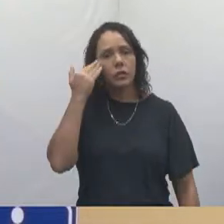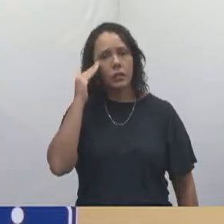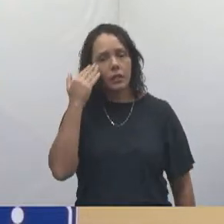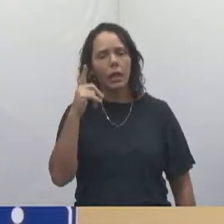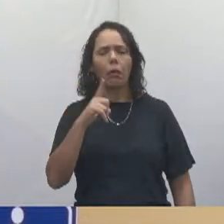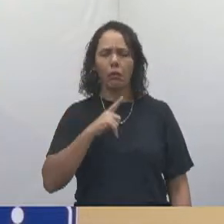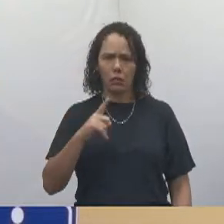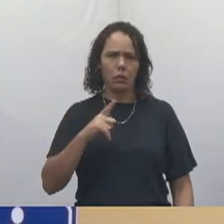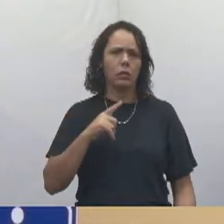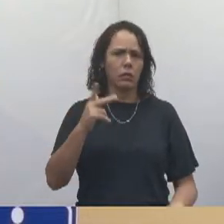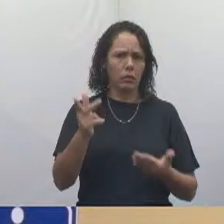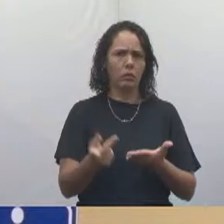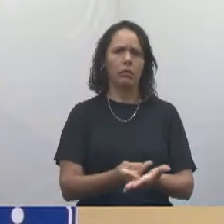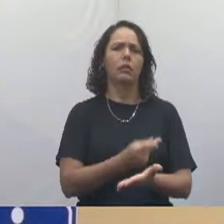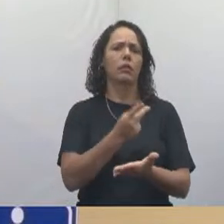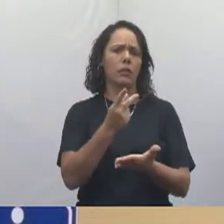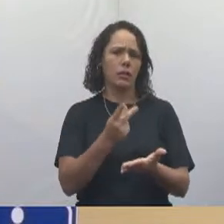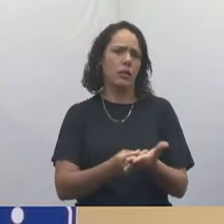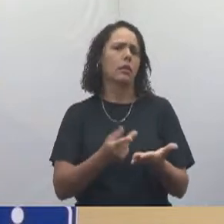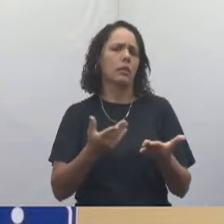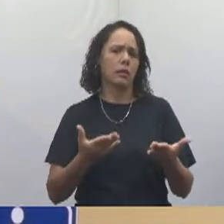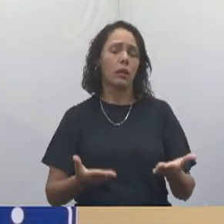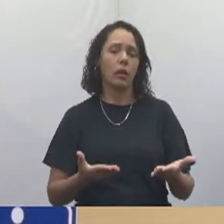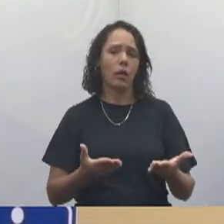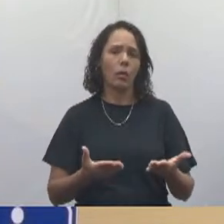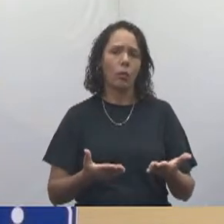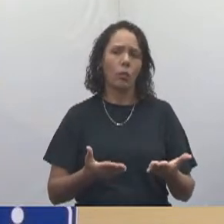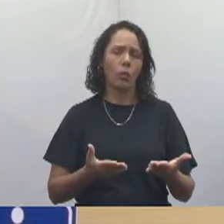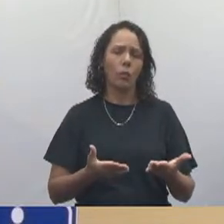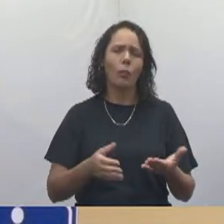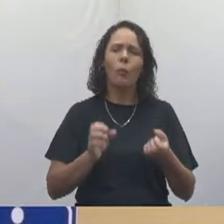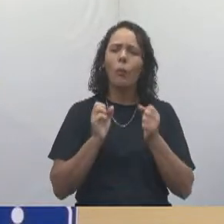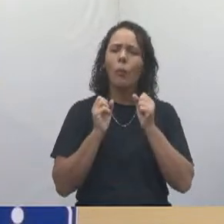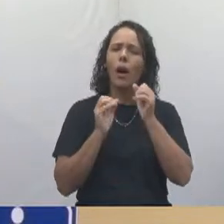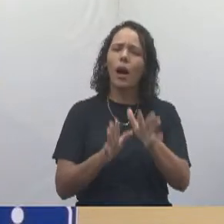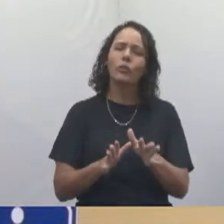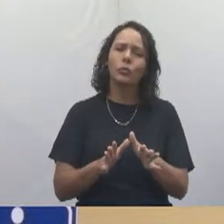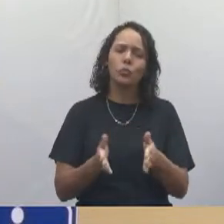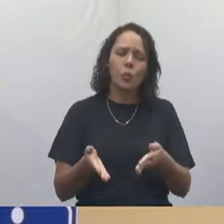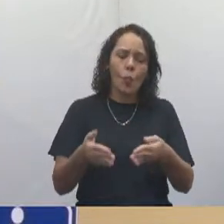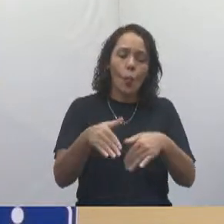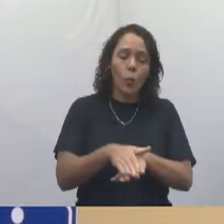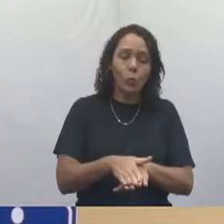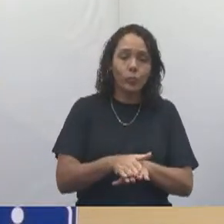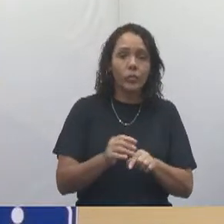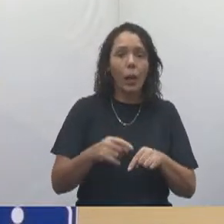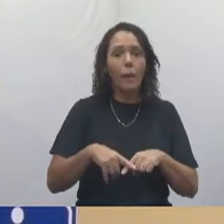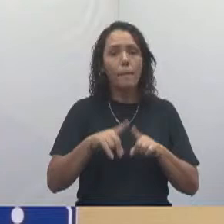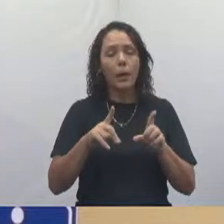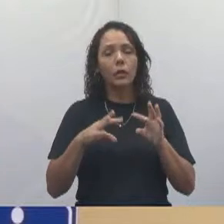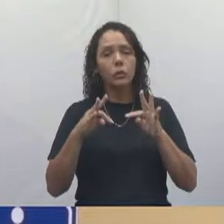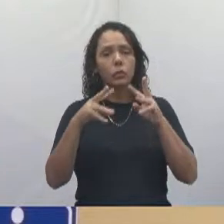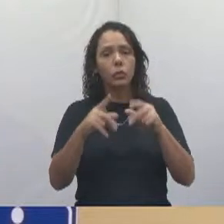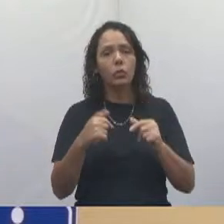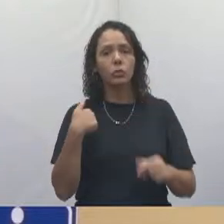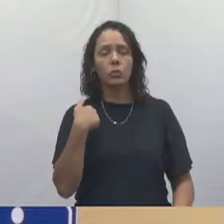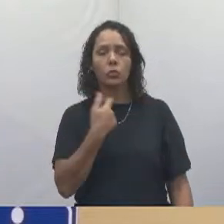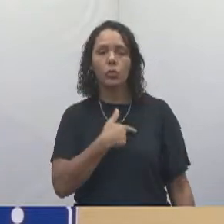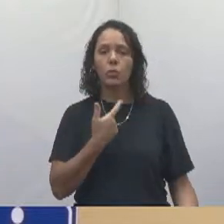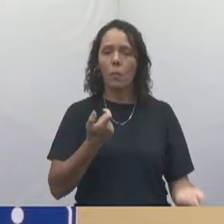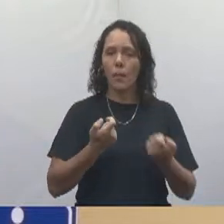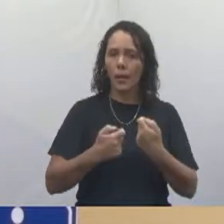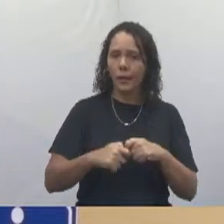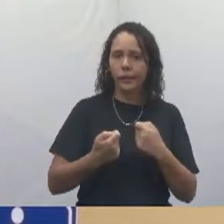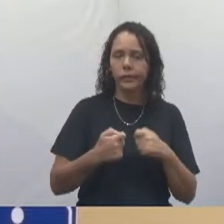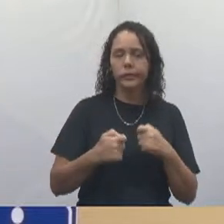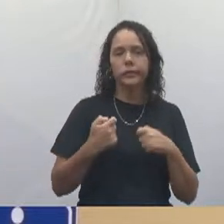existem falhas, é um ato de humildade, mas um exercício que todos nós devemos